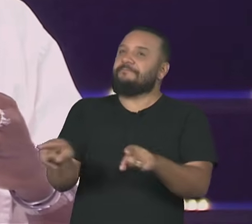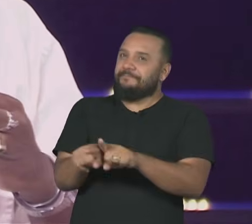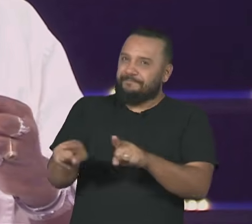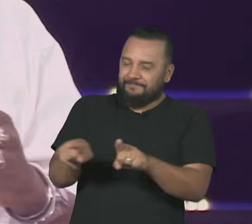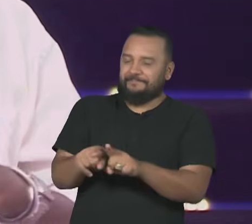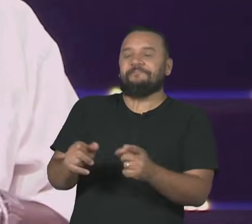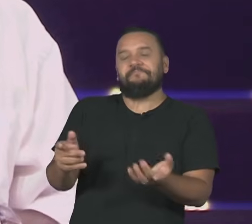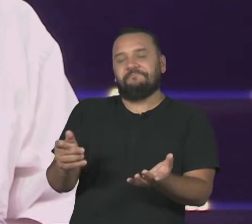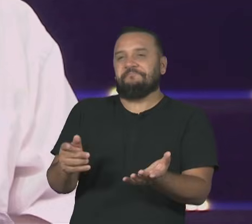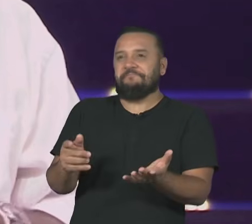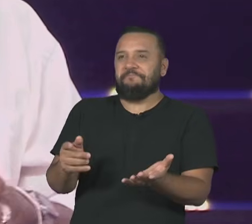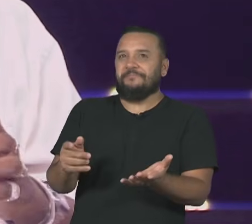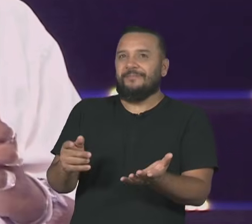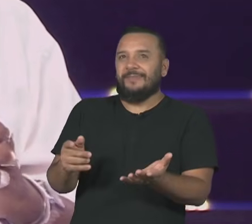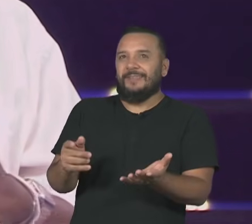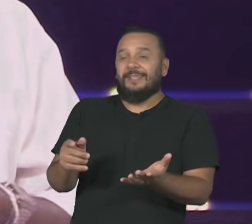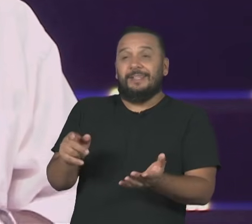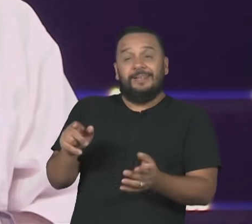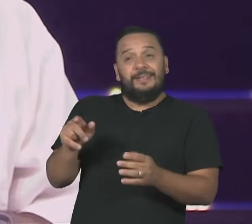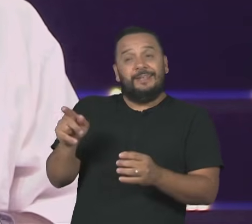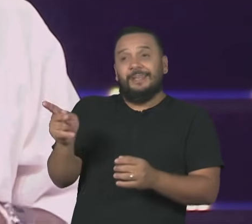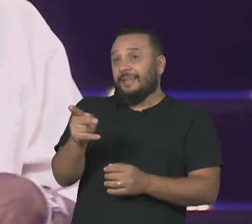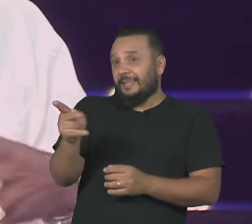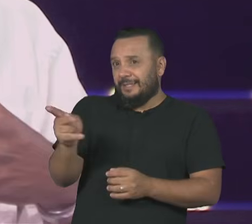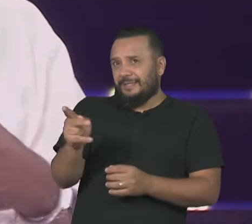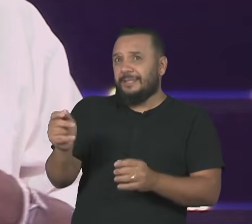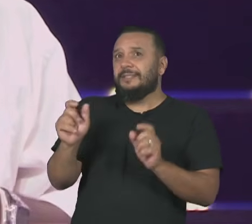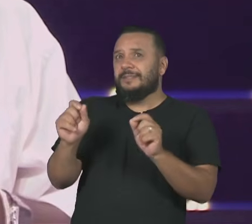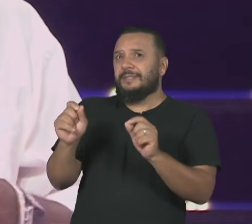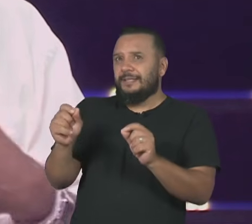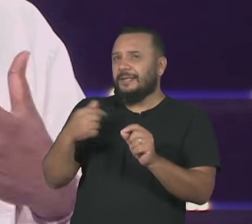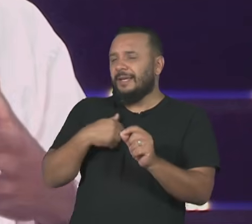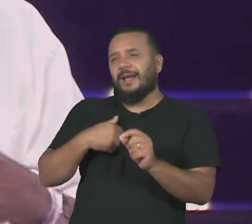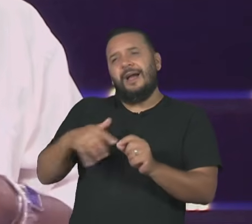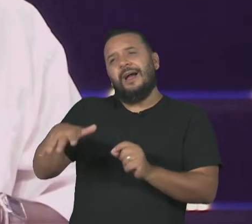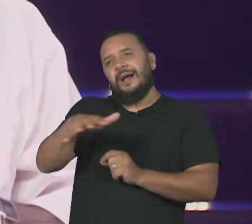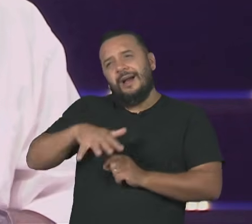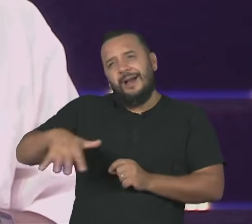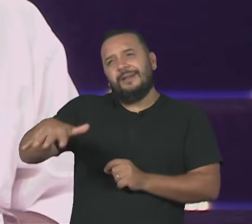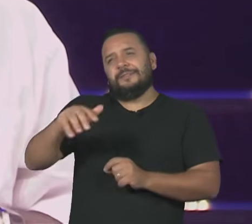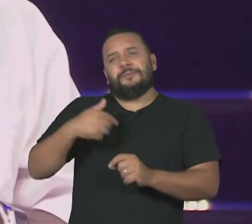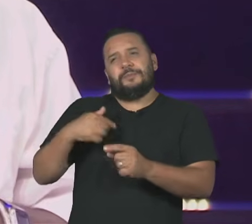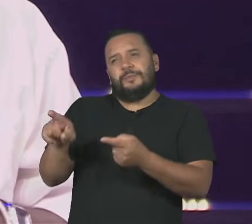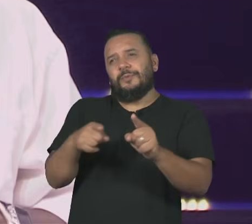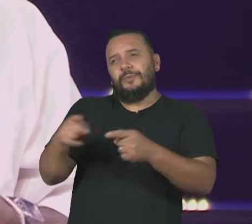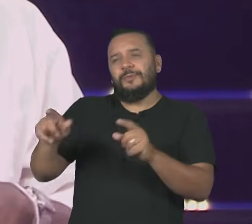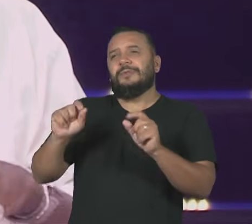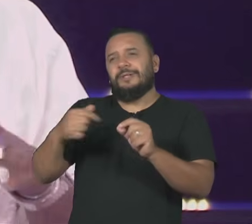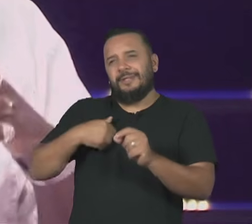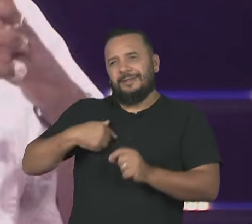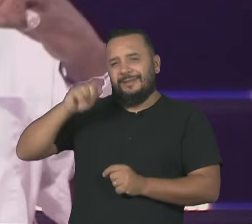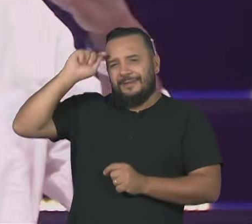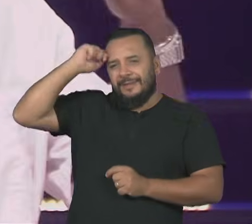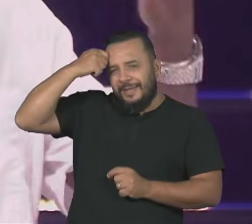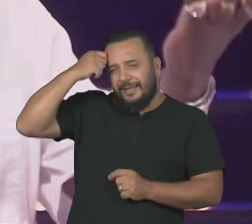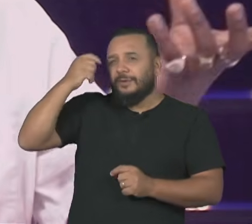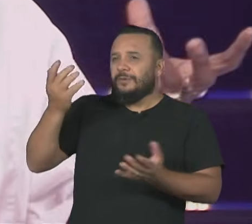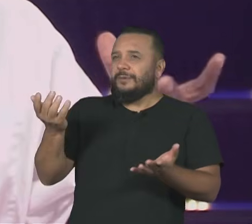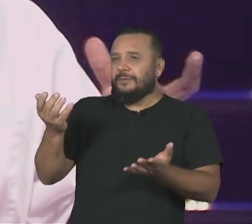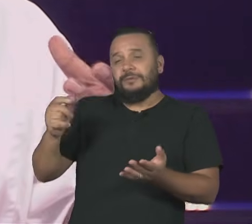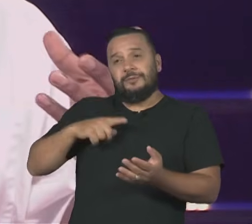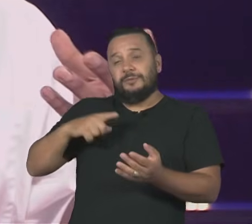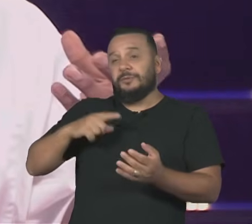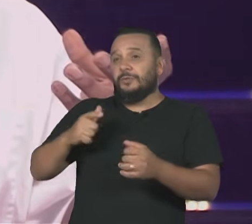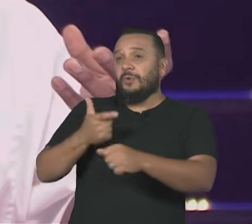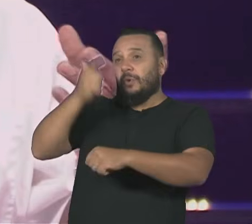acabava culminando no mesmo lugar, que é uma raiz de música preta, de black music, tanto